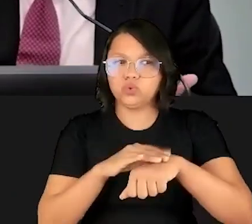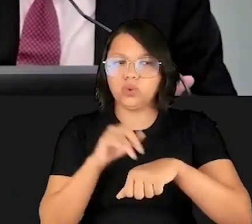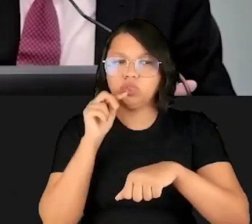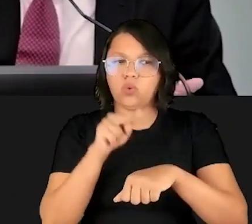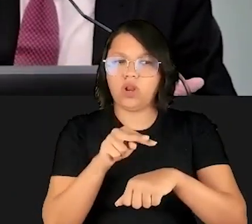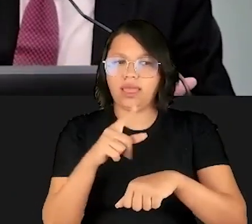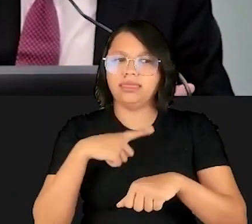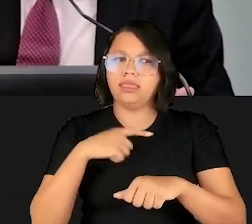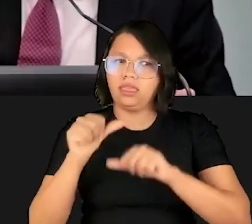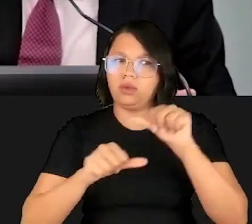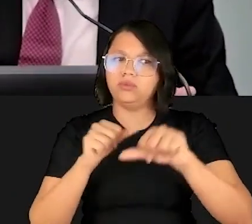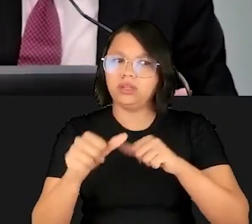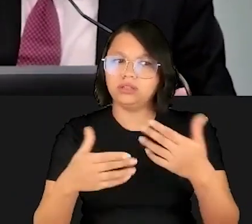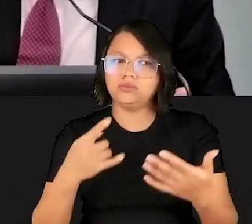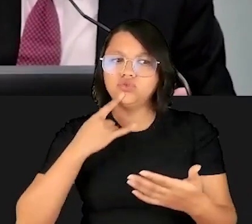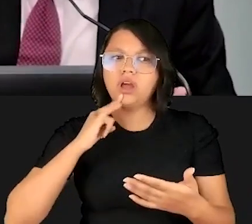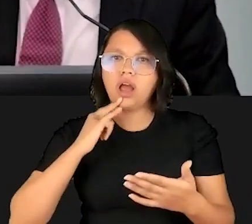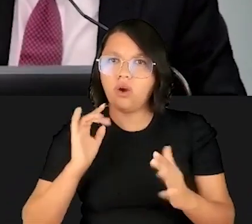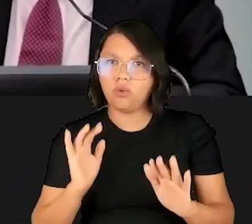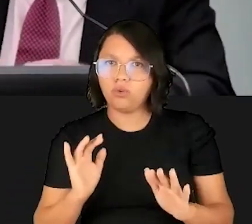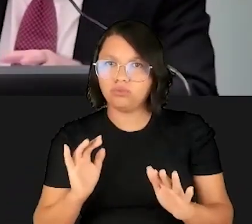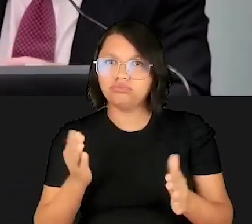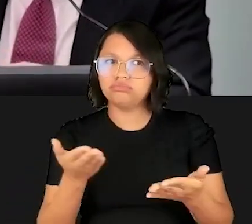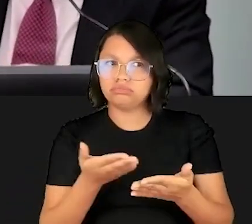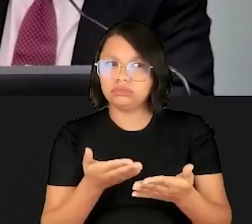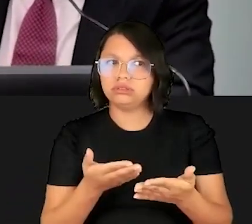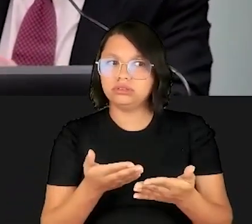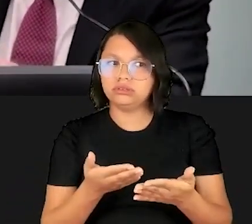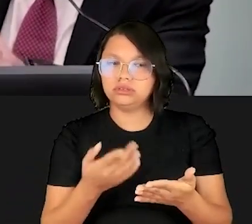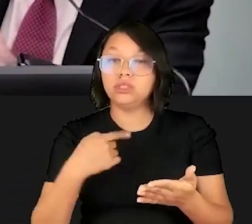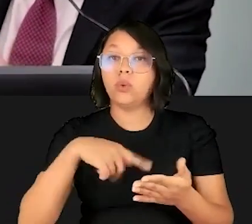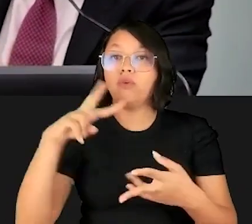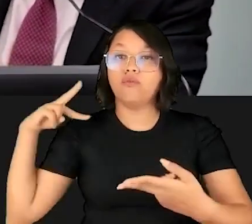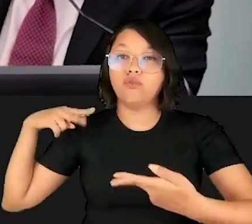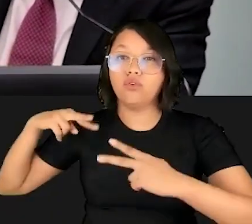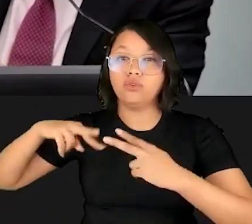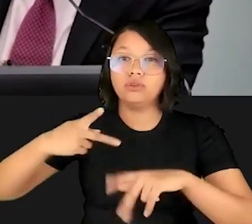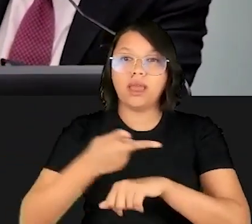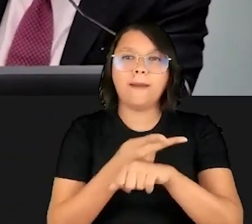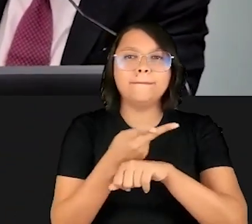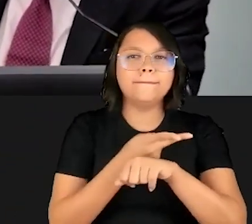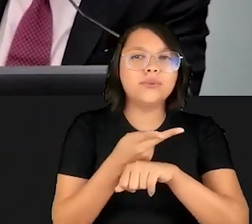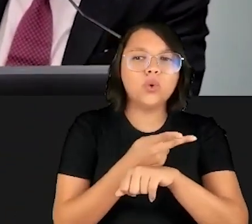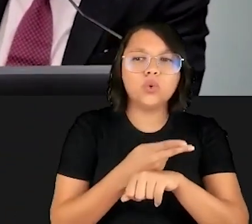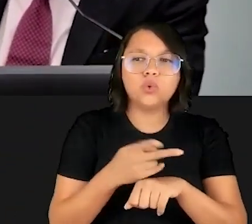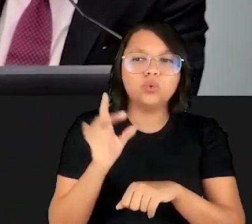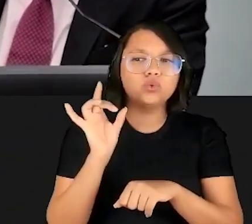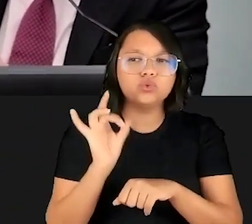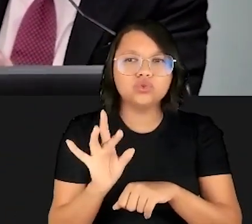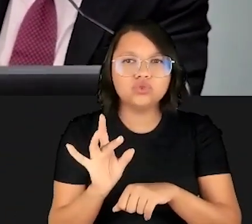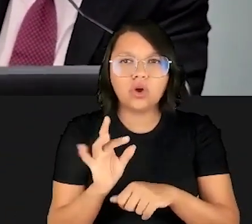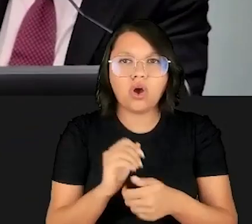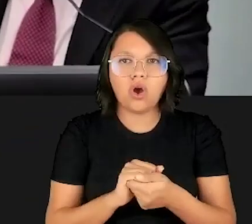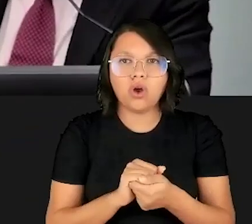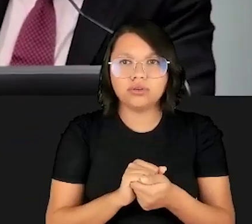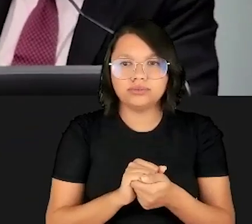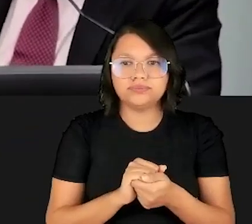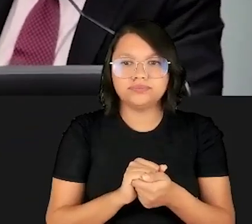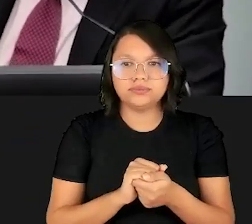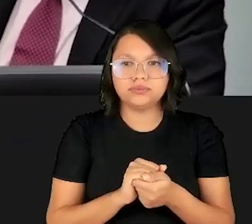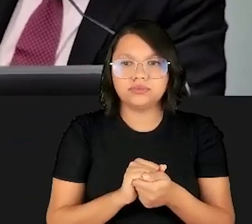tem alteração de ALK, certo, no tumor. Então, eu vou no DNA, eu procuro só DNA alterado com alteração de ALK. Ele é